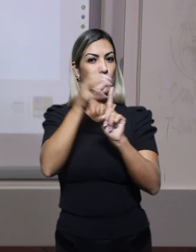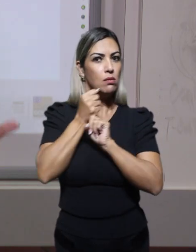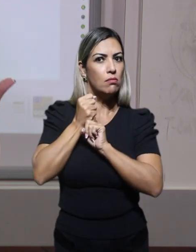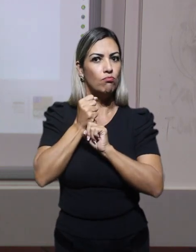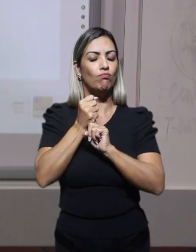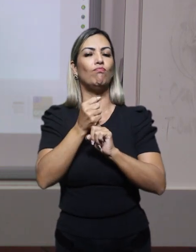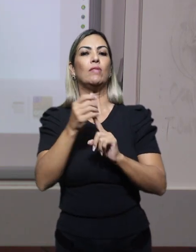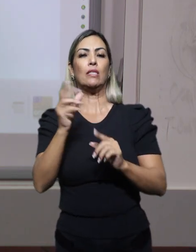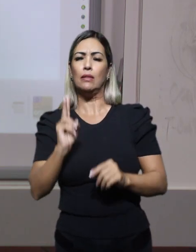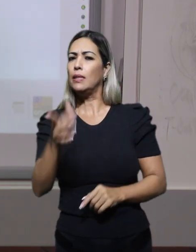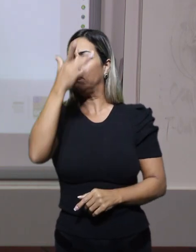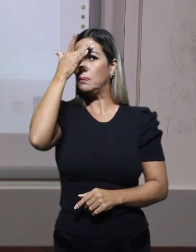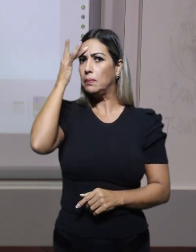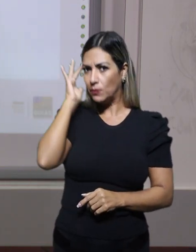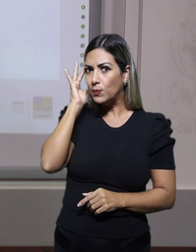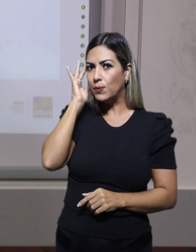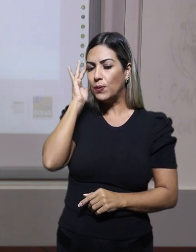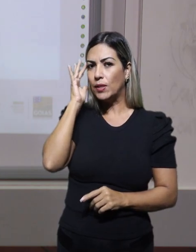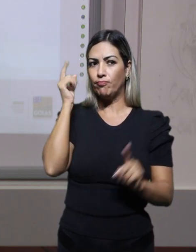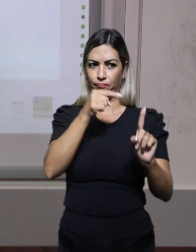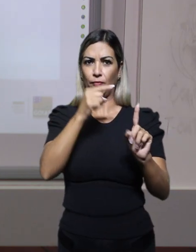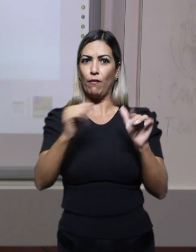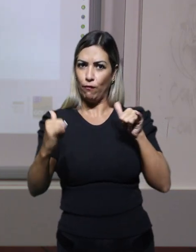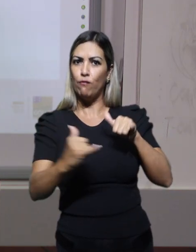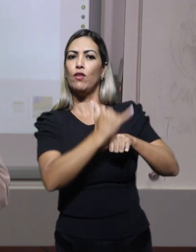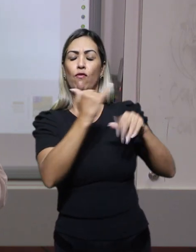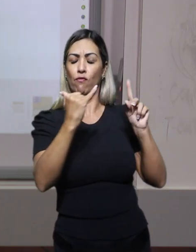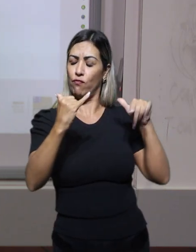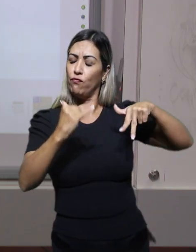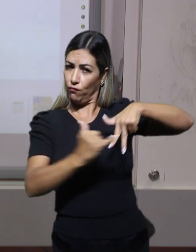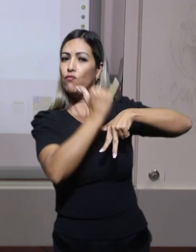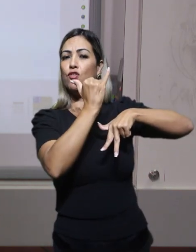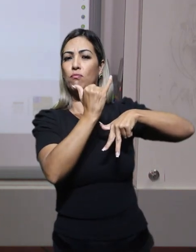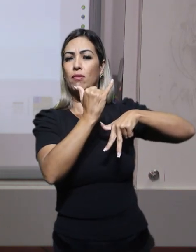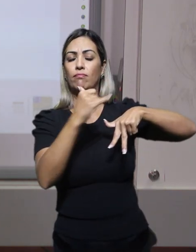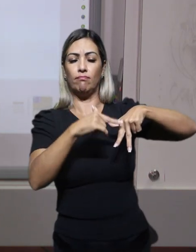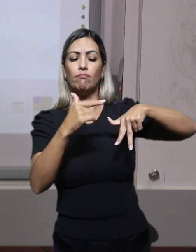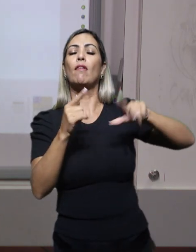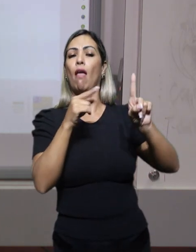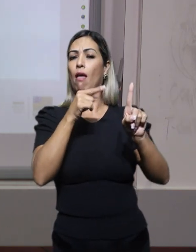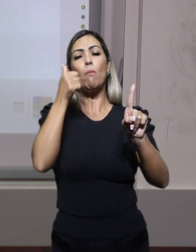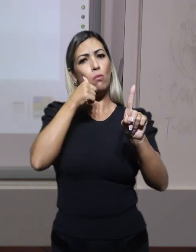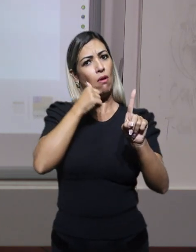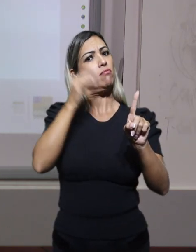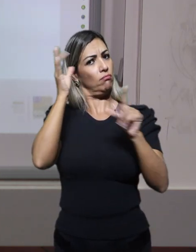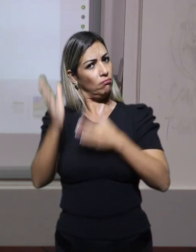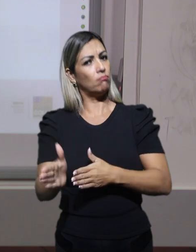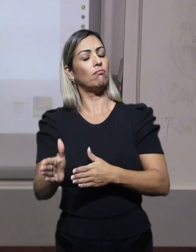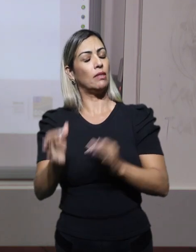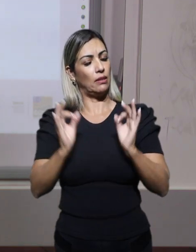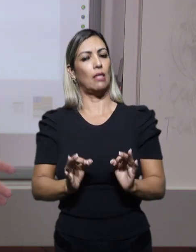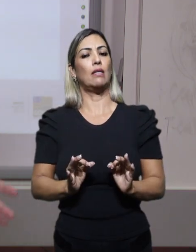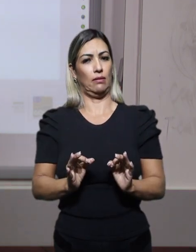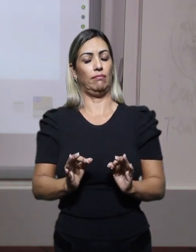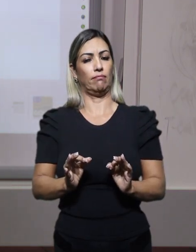sempre a pessoa que era a vítima costumava ser a mulher e a mulher honesta, de modo que